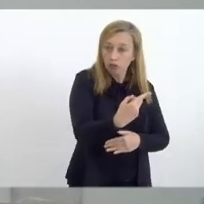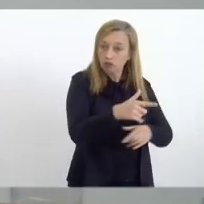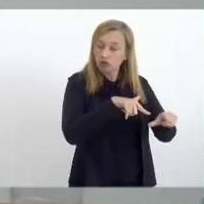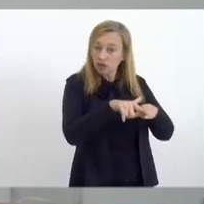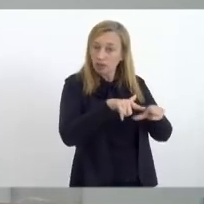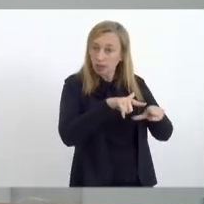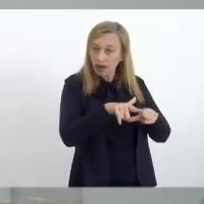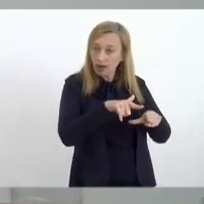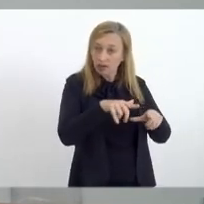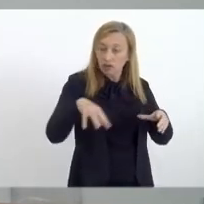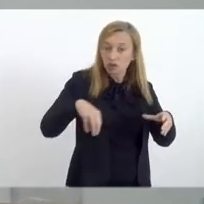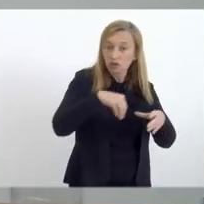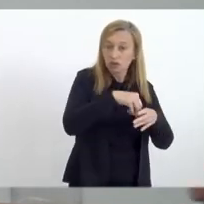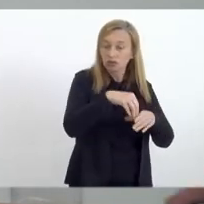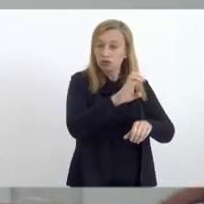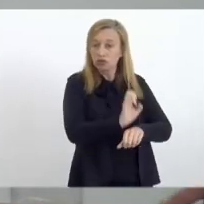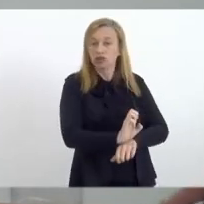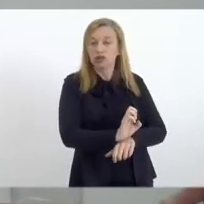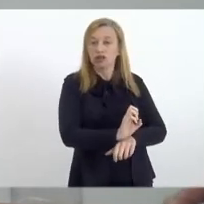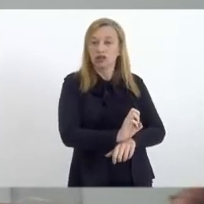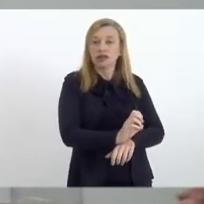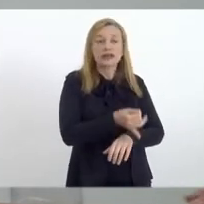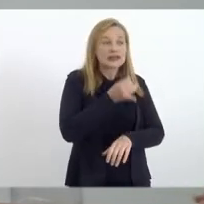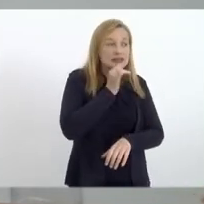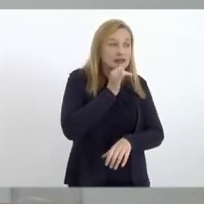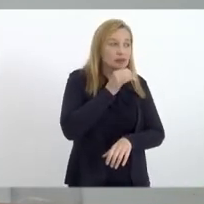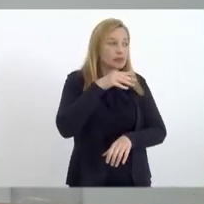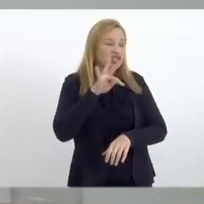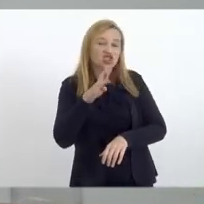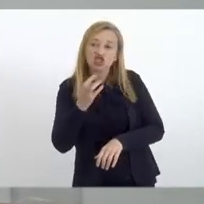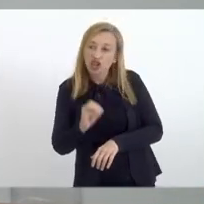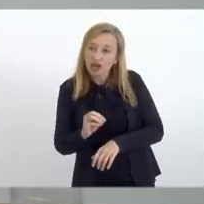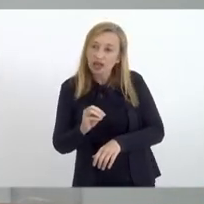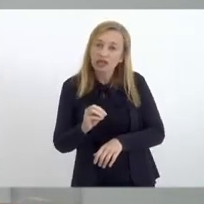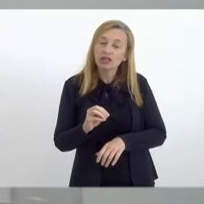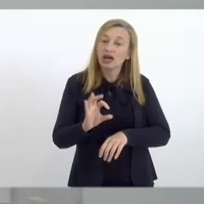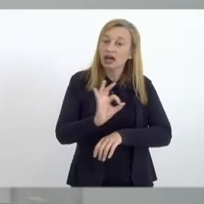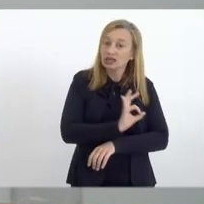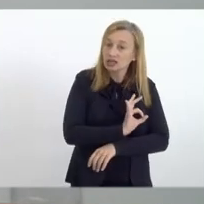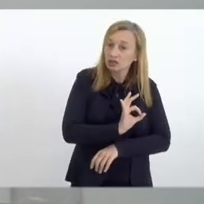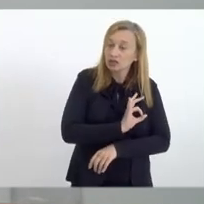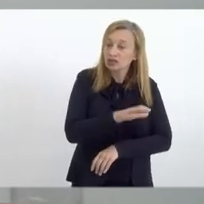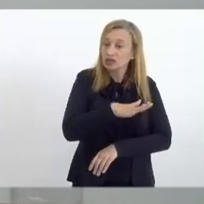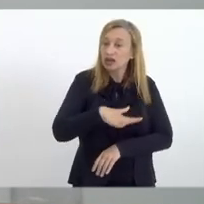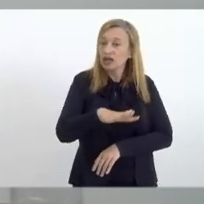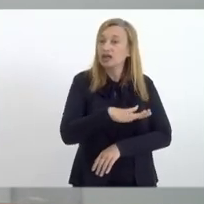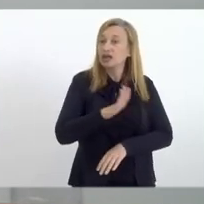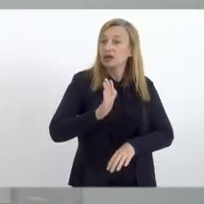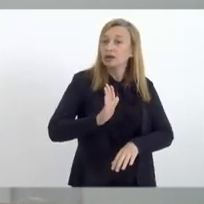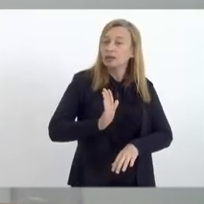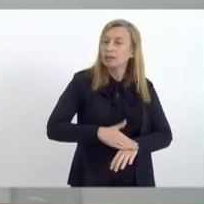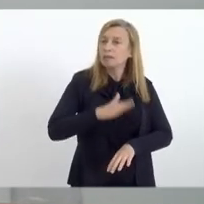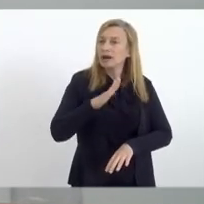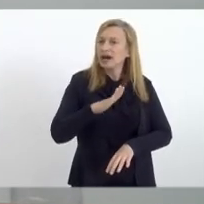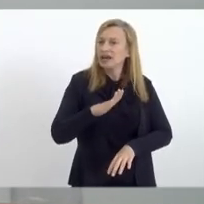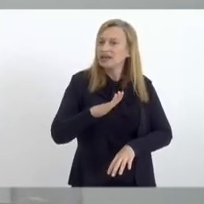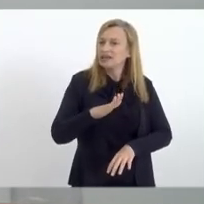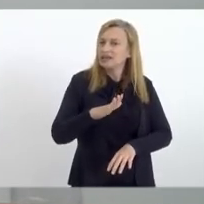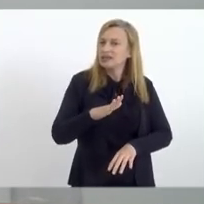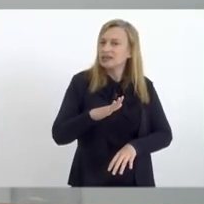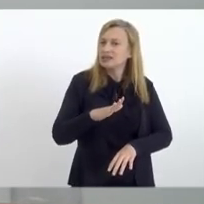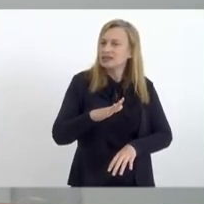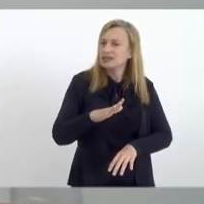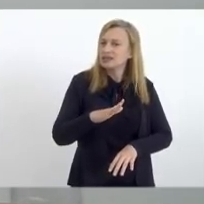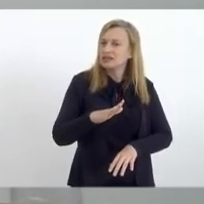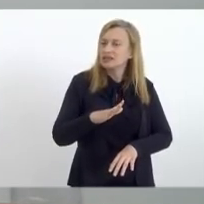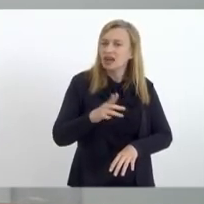ao Estado, como, por exemplo, o magistério, as forças de segurança, que é muito mais perceptível aos olhos